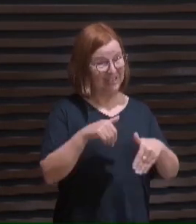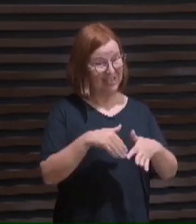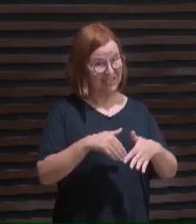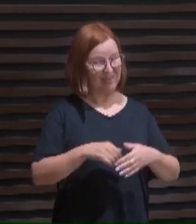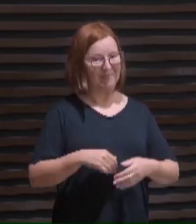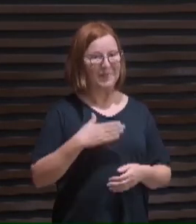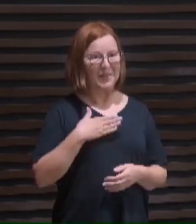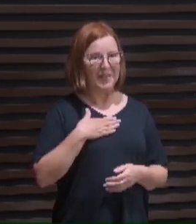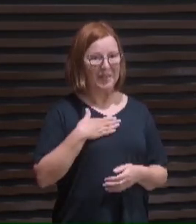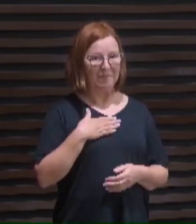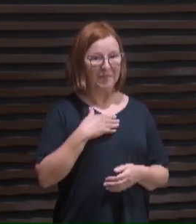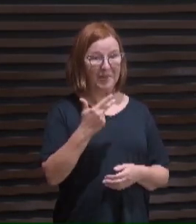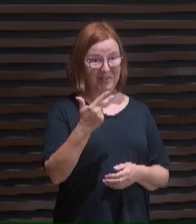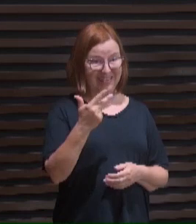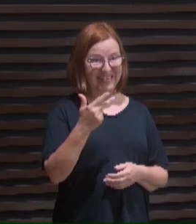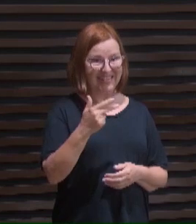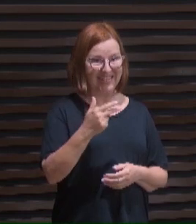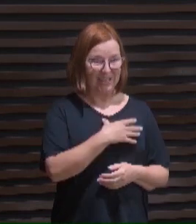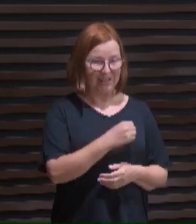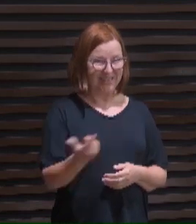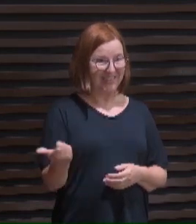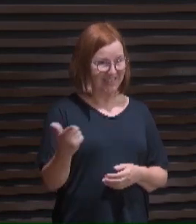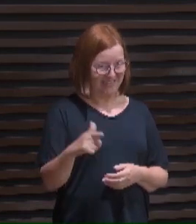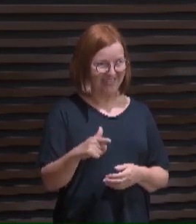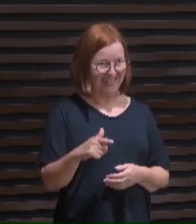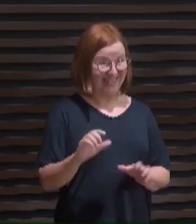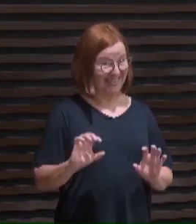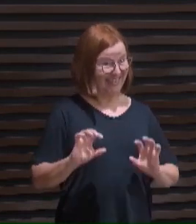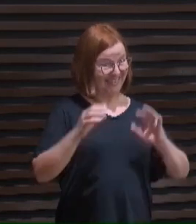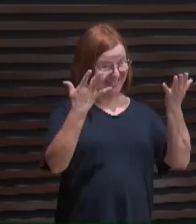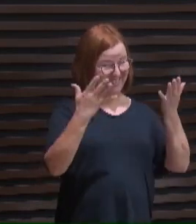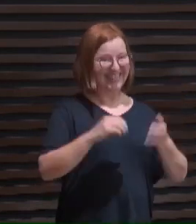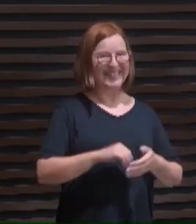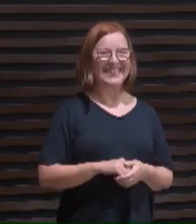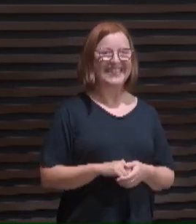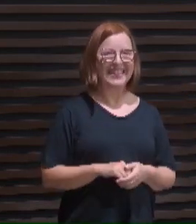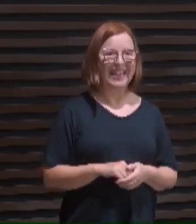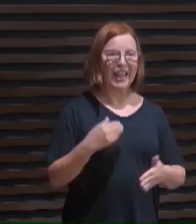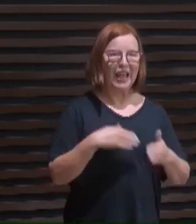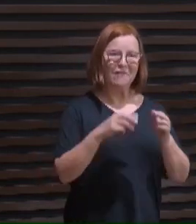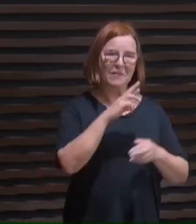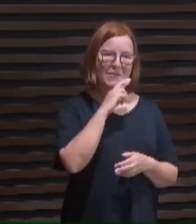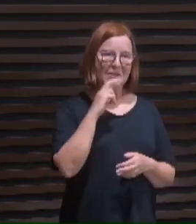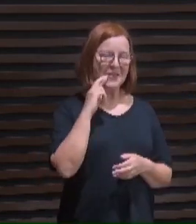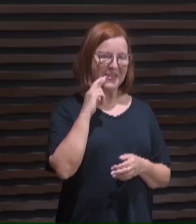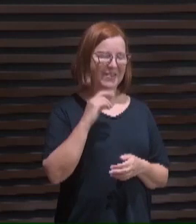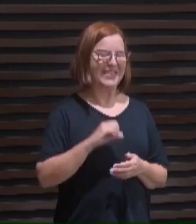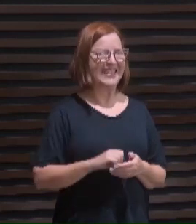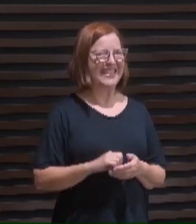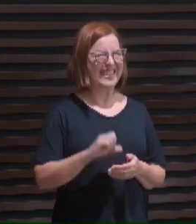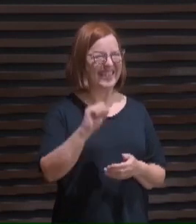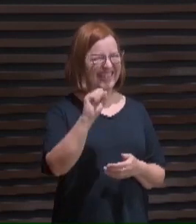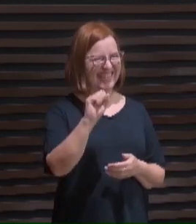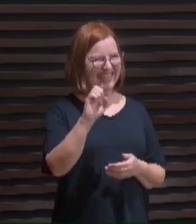filhos vieram para a gente fazer um jantar. Nós fomos no Serafine, eles pagaram lá tudo.